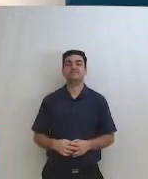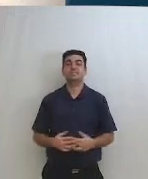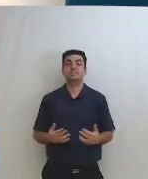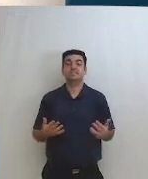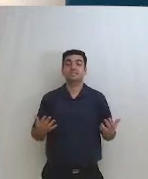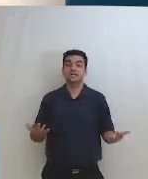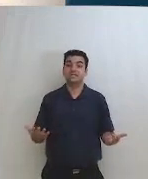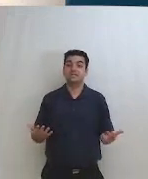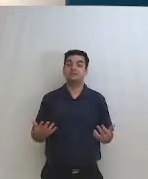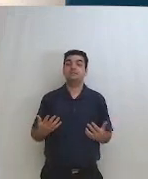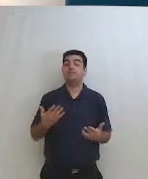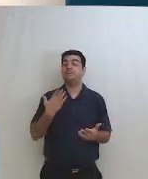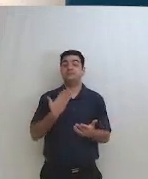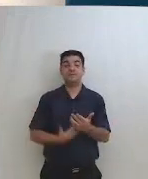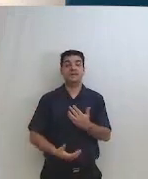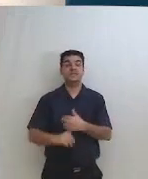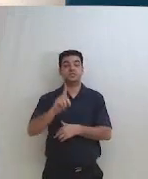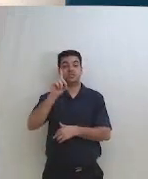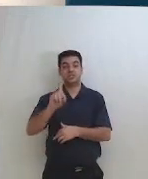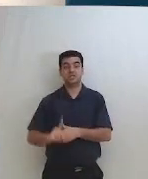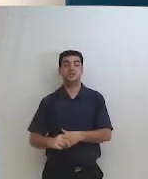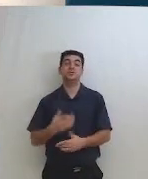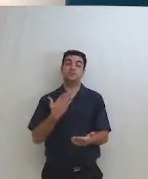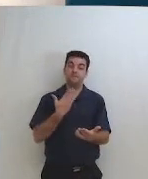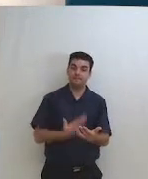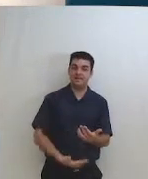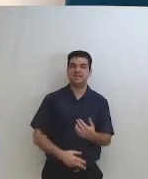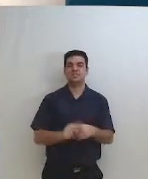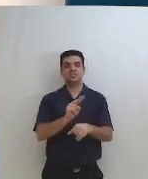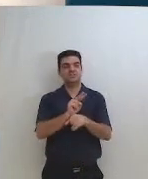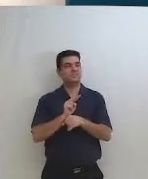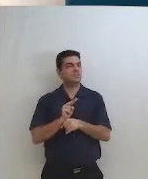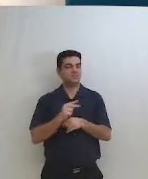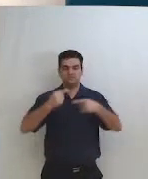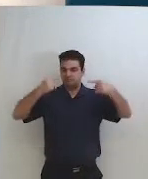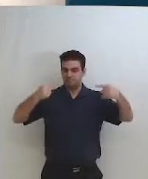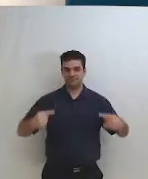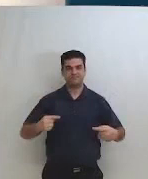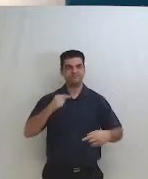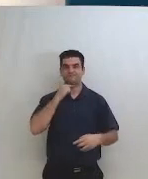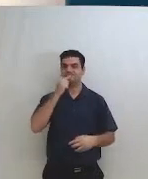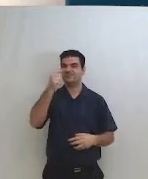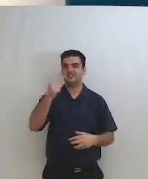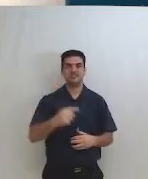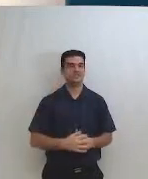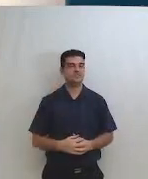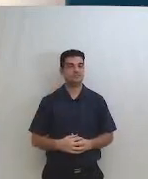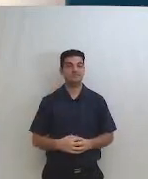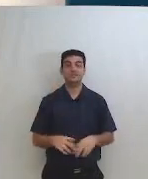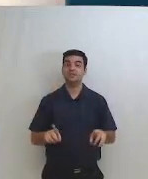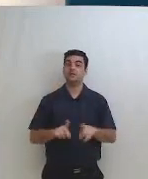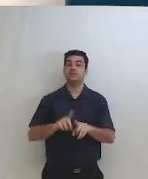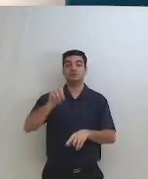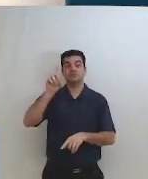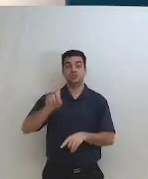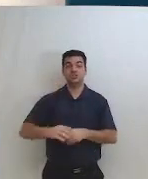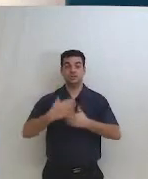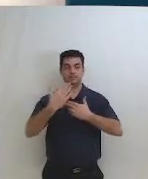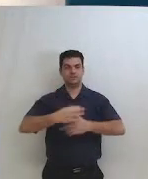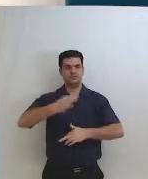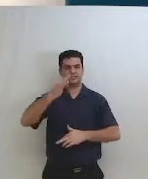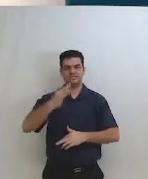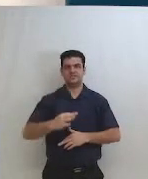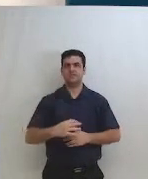ampla defesa, ao contraditório, bem como o direito à prova íntegra.